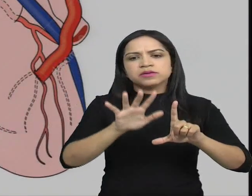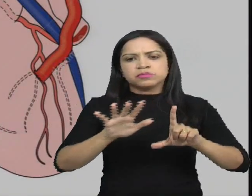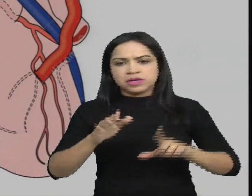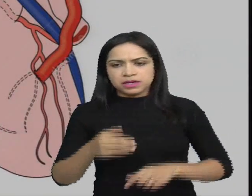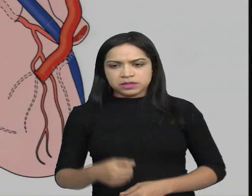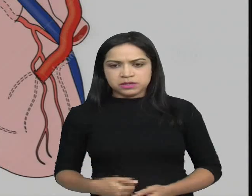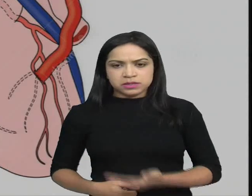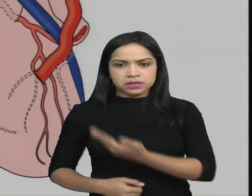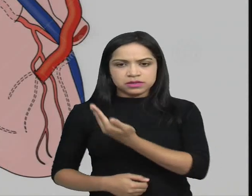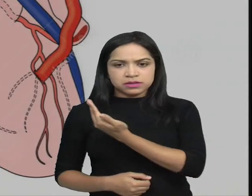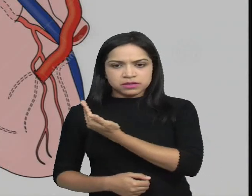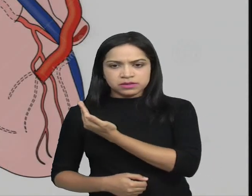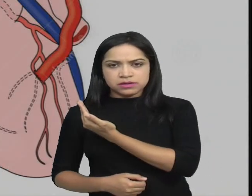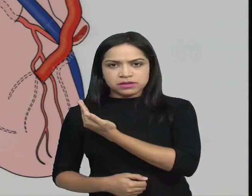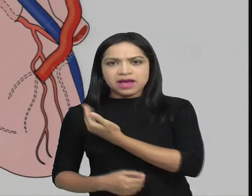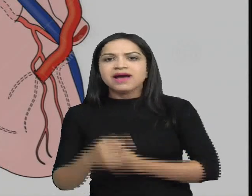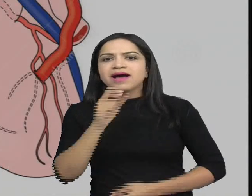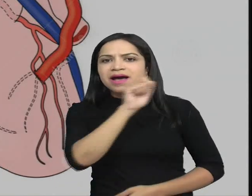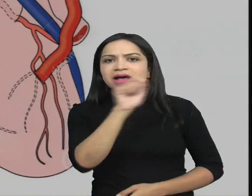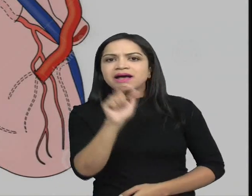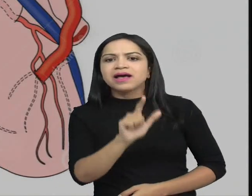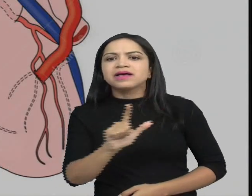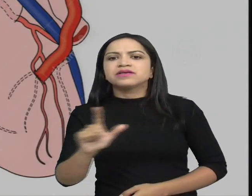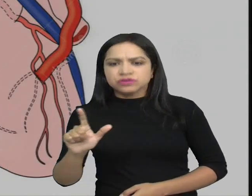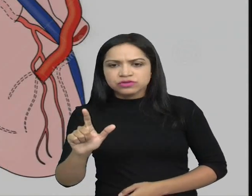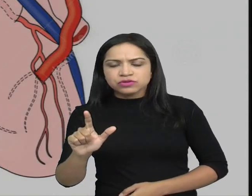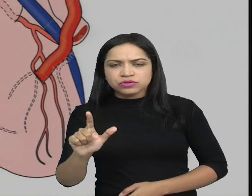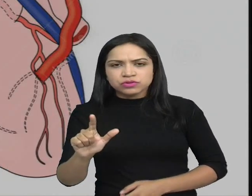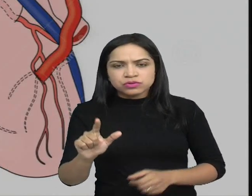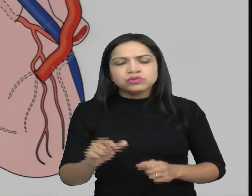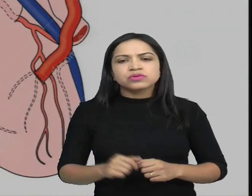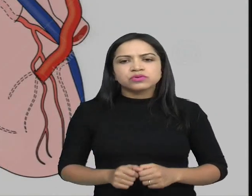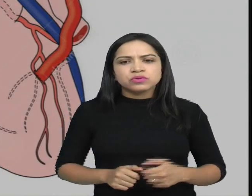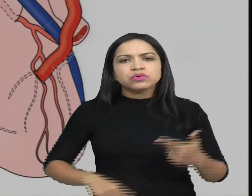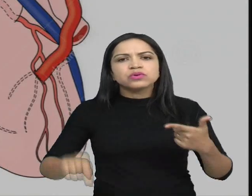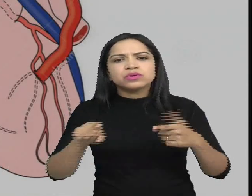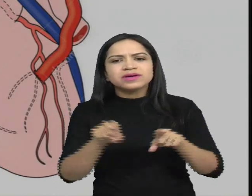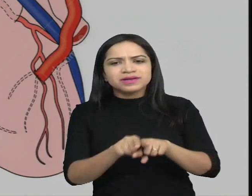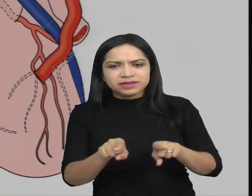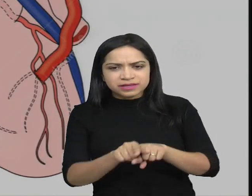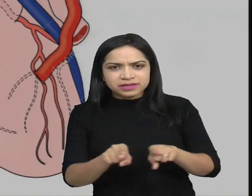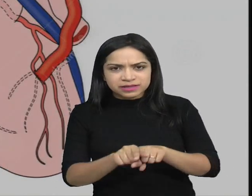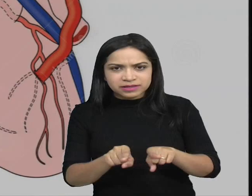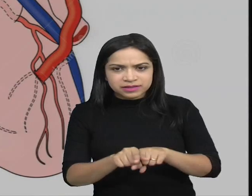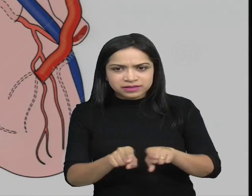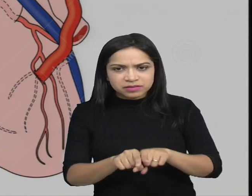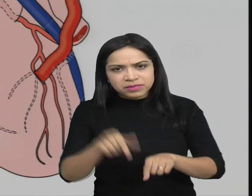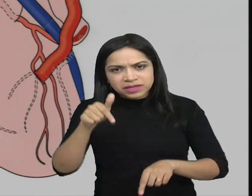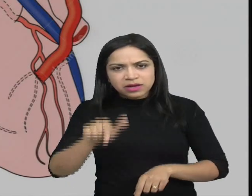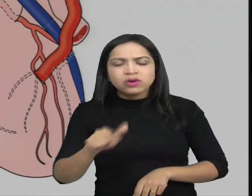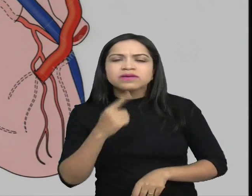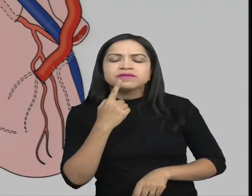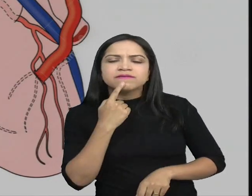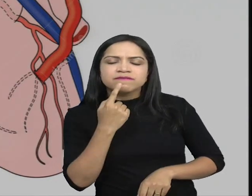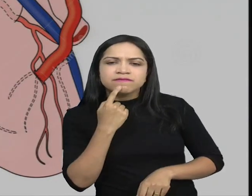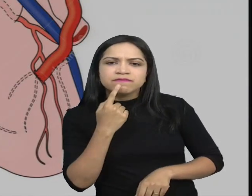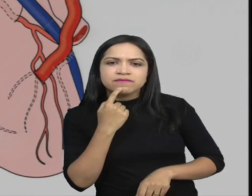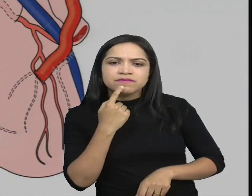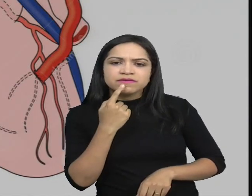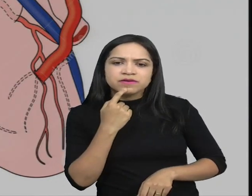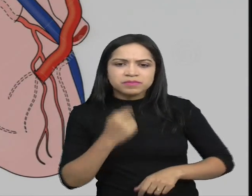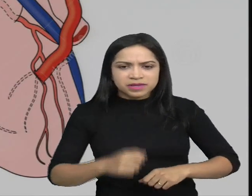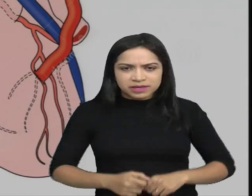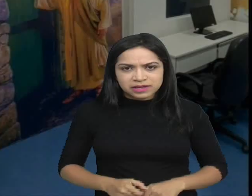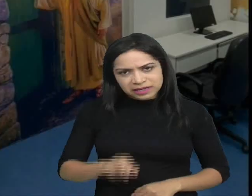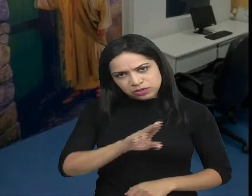maior vermelho é a ponte de mamária, né? Que eles falam, tem uma mamária e duas safenas. É bem esse caso aí que a gente está mostrando.